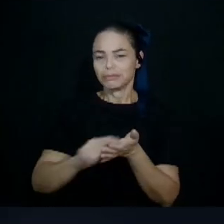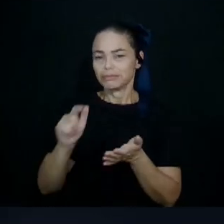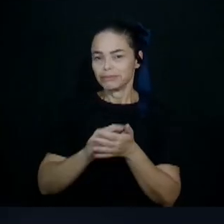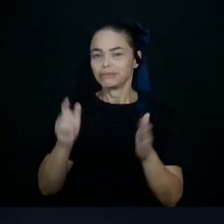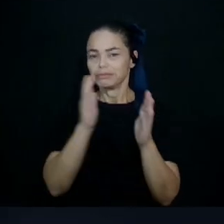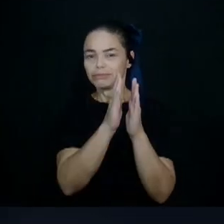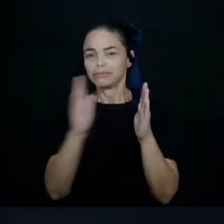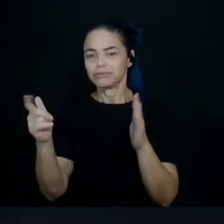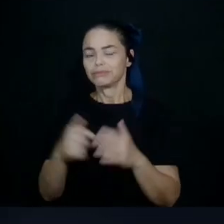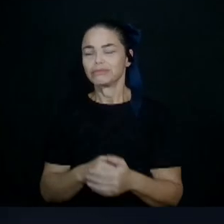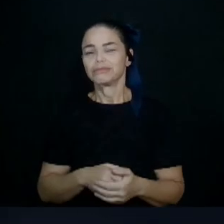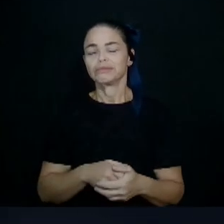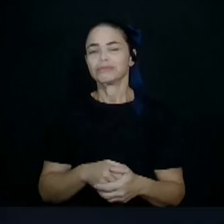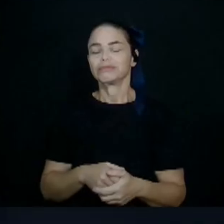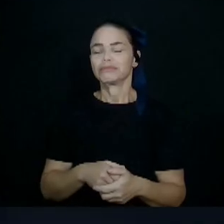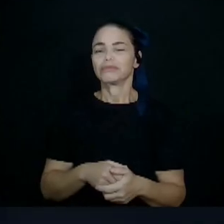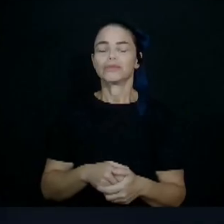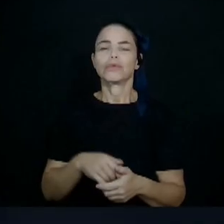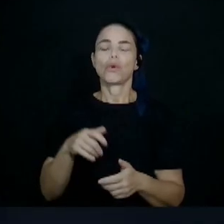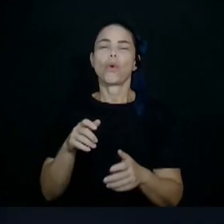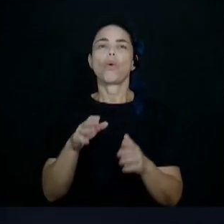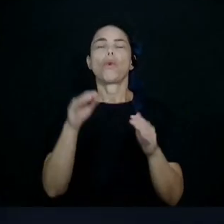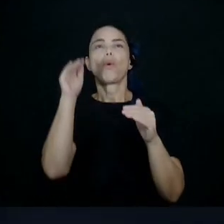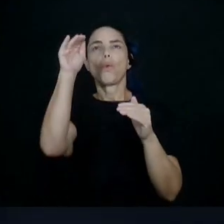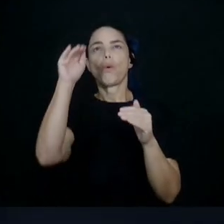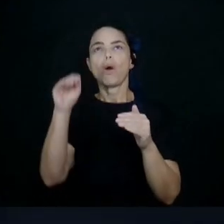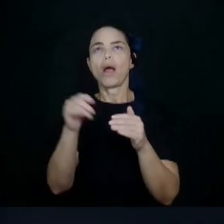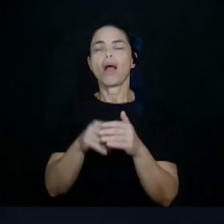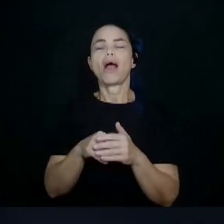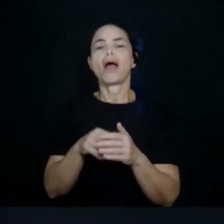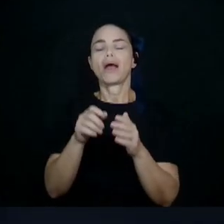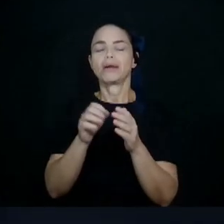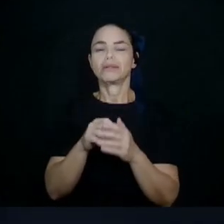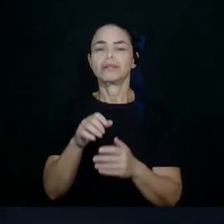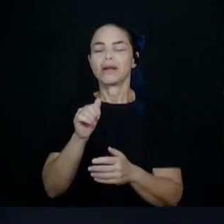transtorno, isso é algo que dói muito?